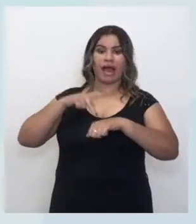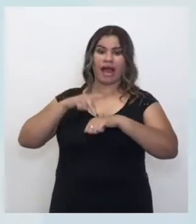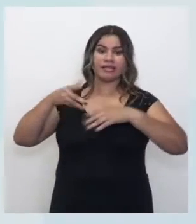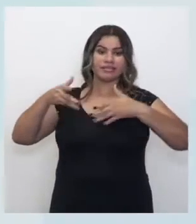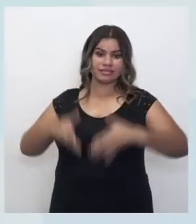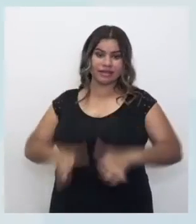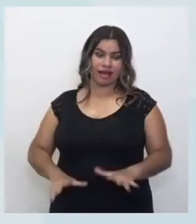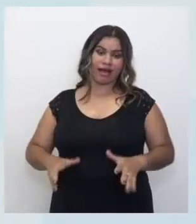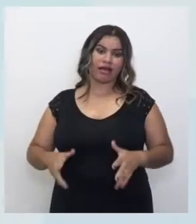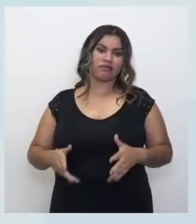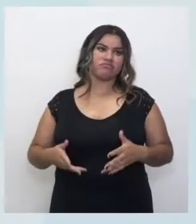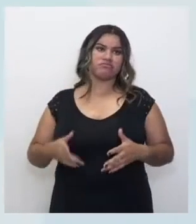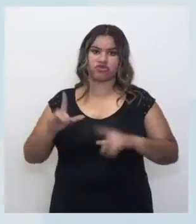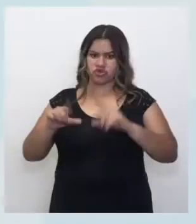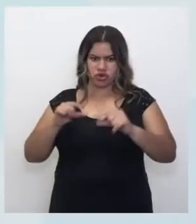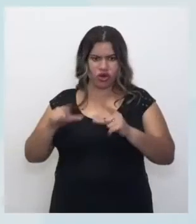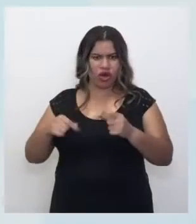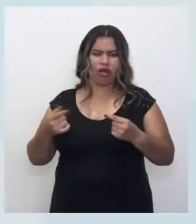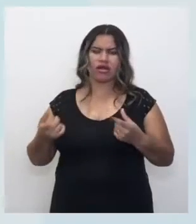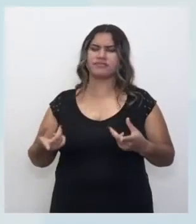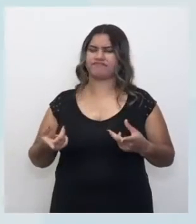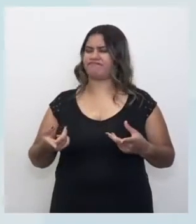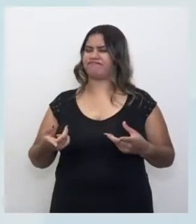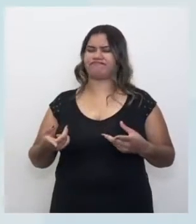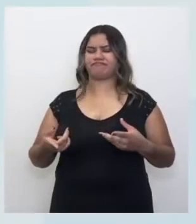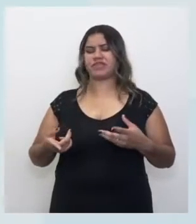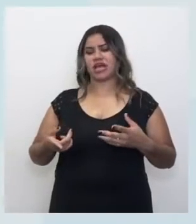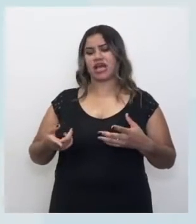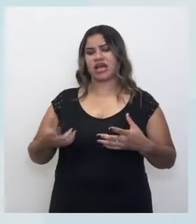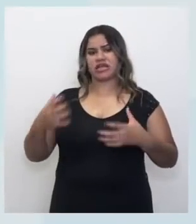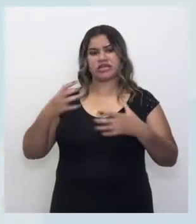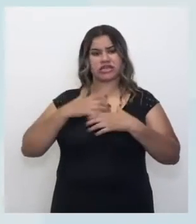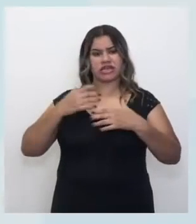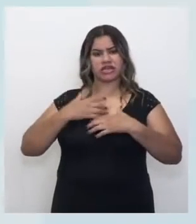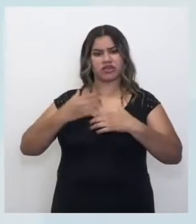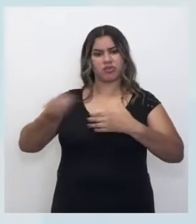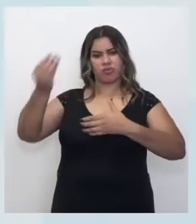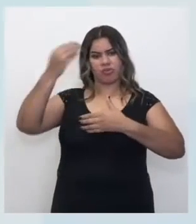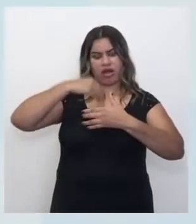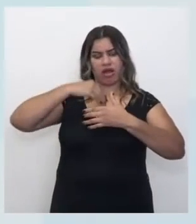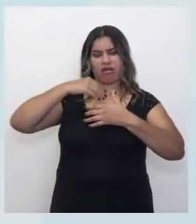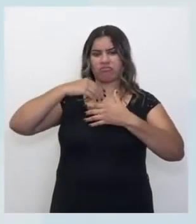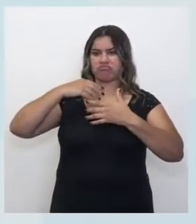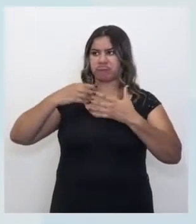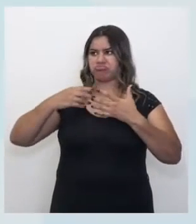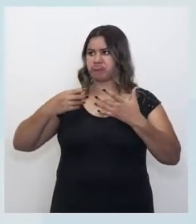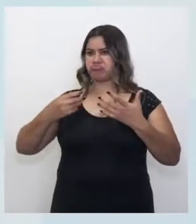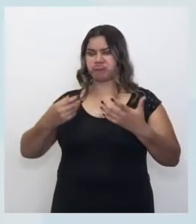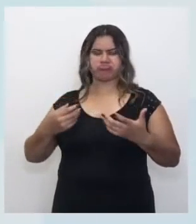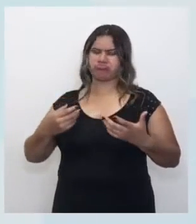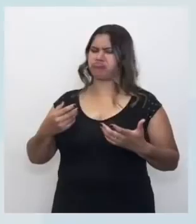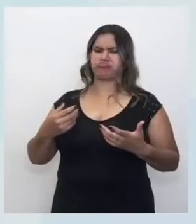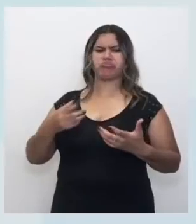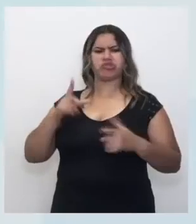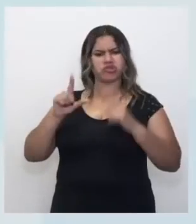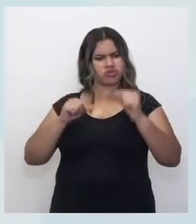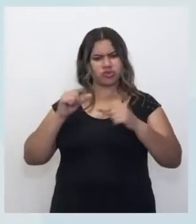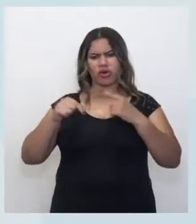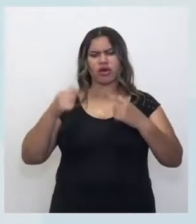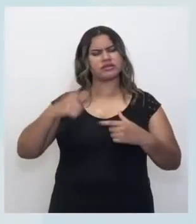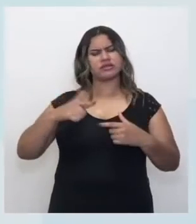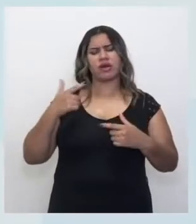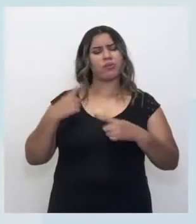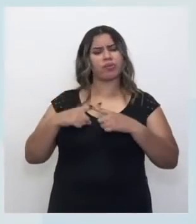vai nascer, né, os valores que nós teremos inculcados, porque fazem parte já de uma determinada